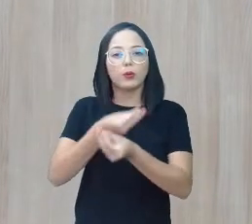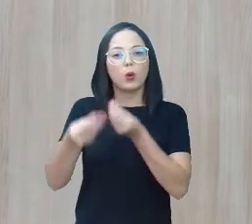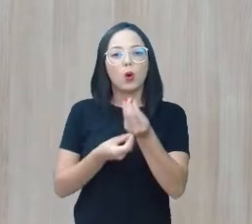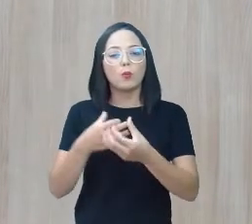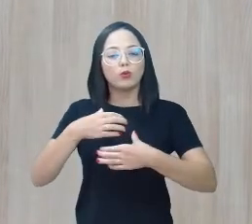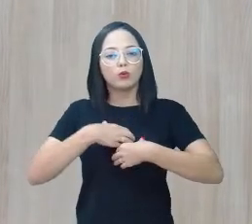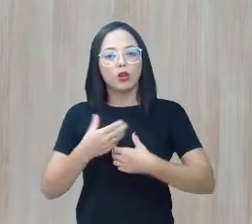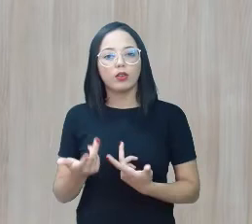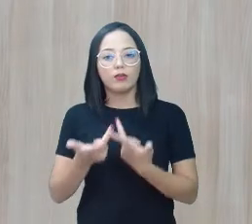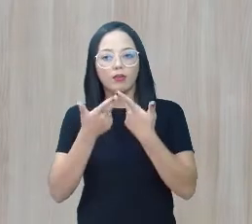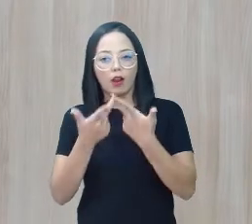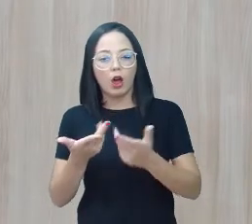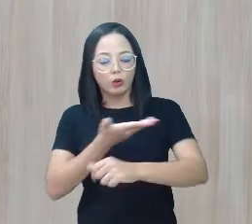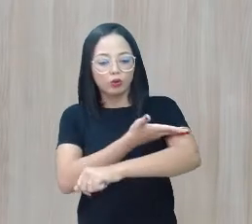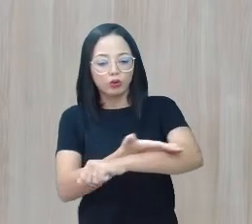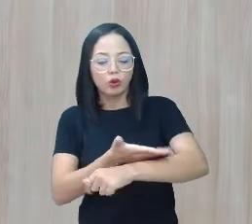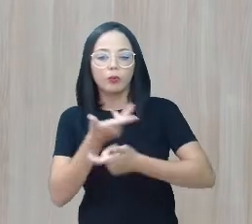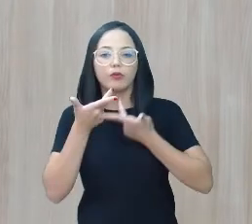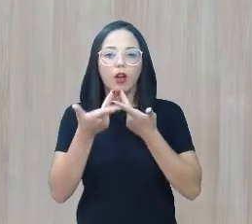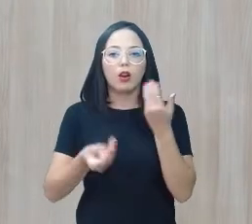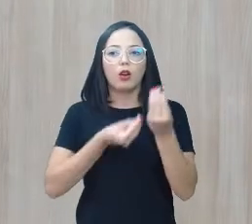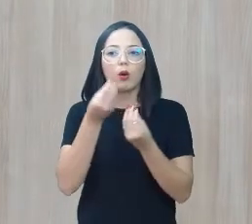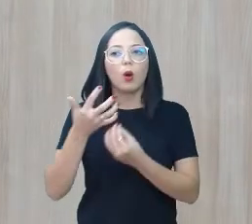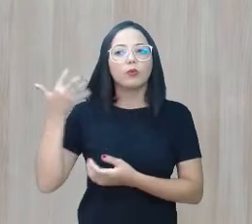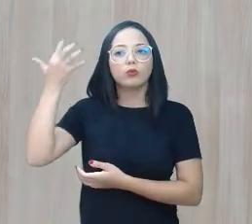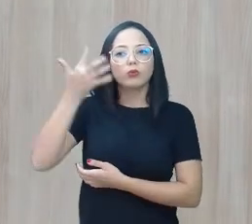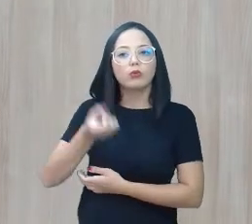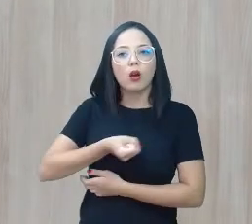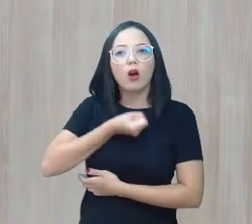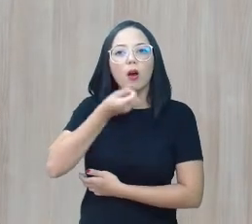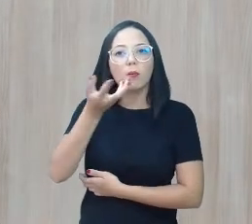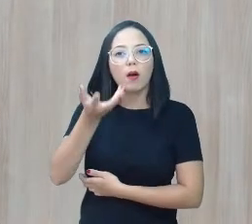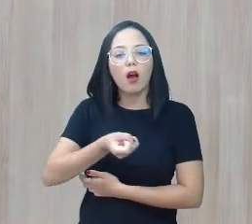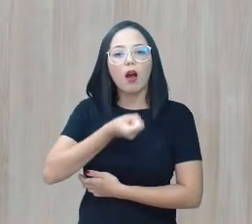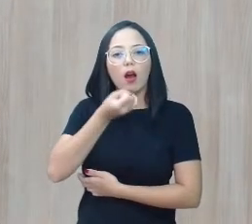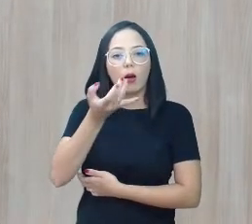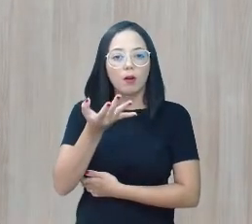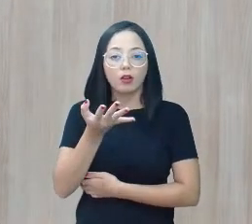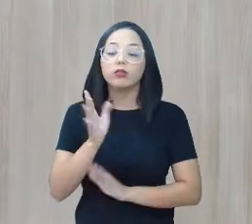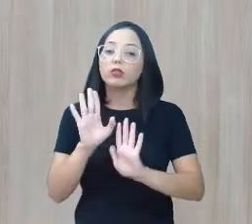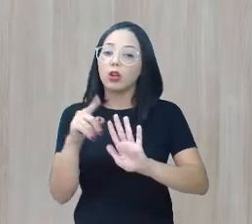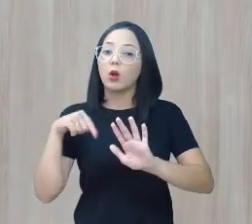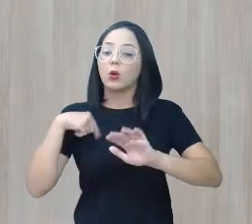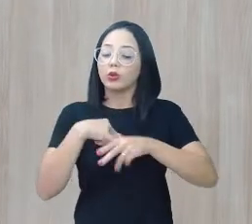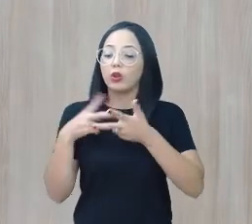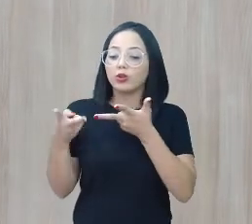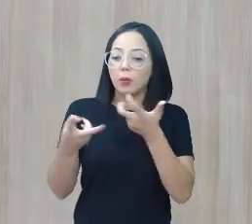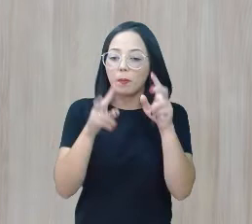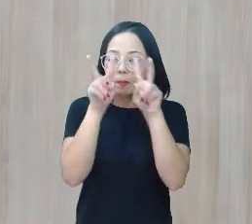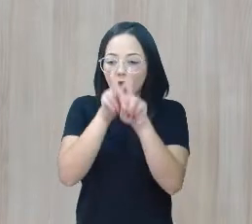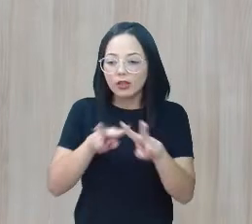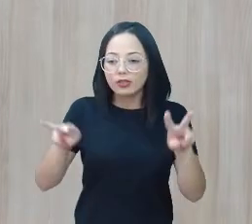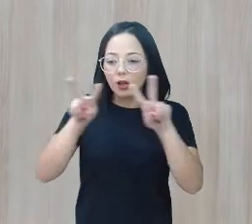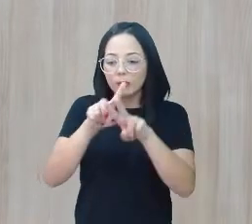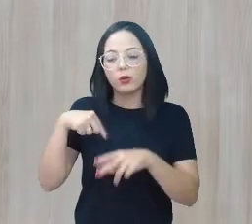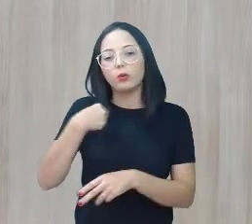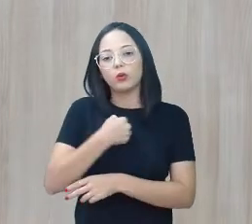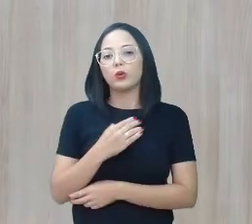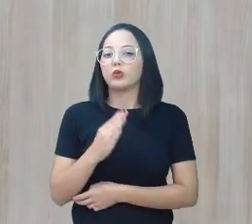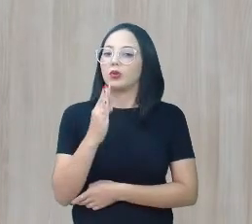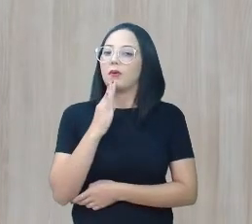maneira de falar, a forma que os sons são pronunciados e observamos, quando